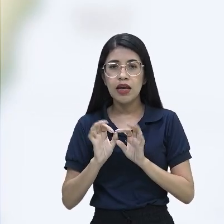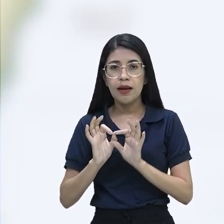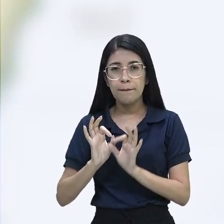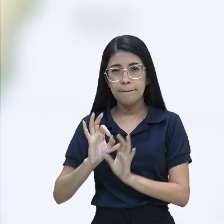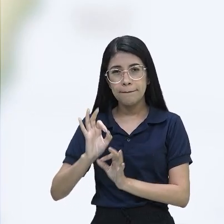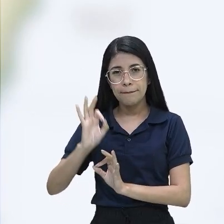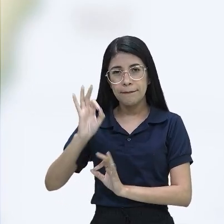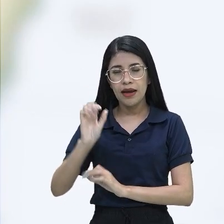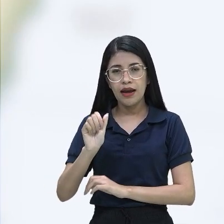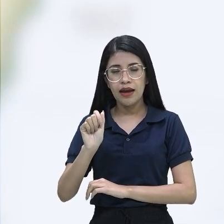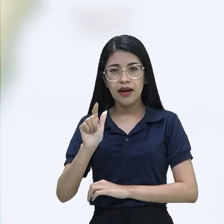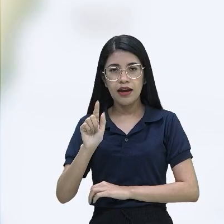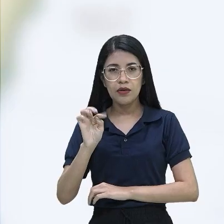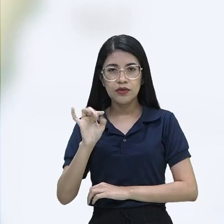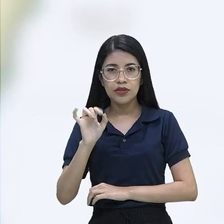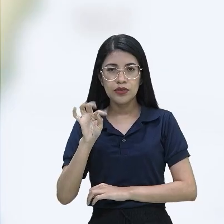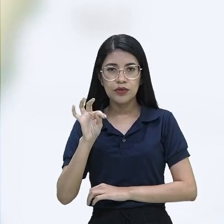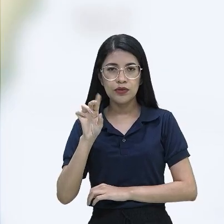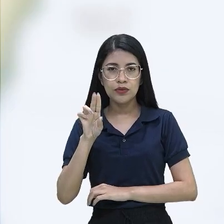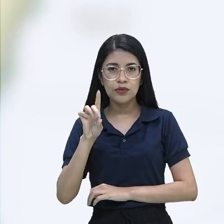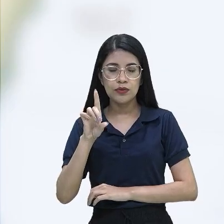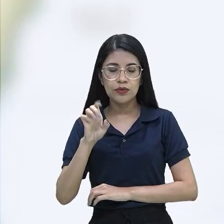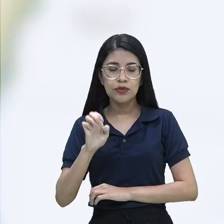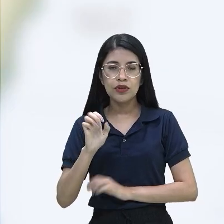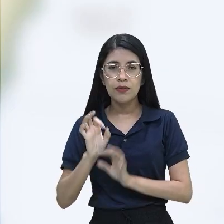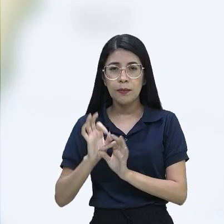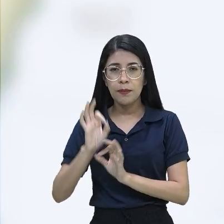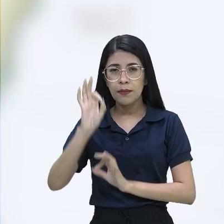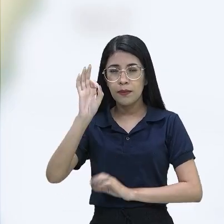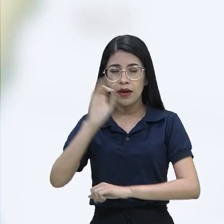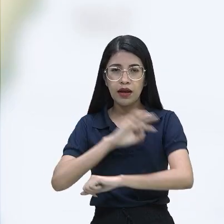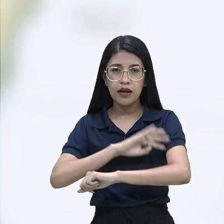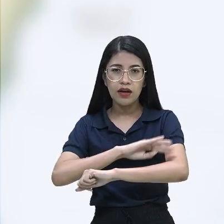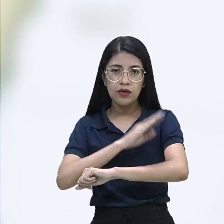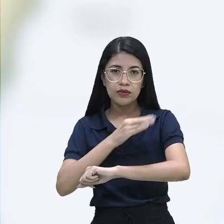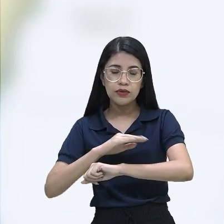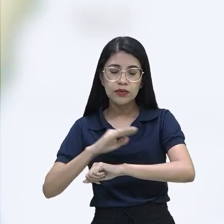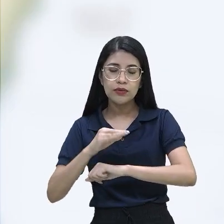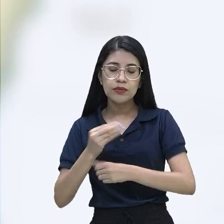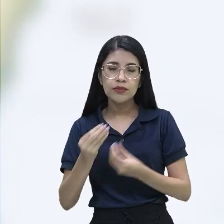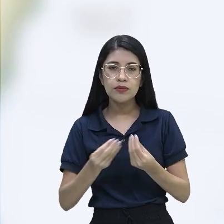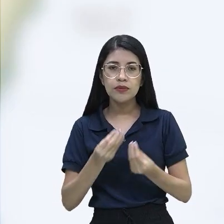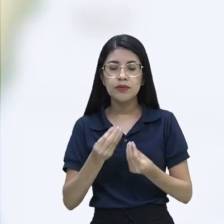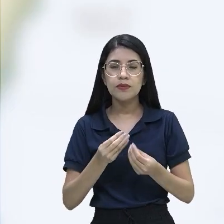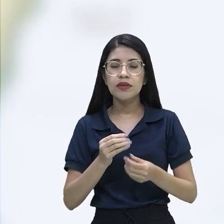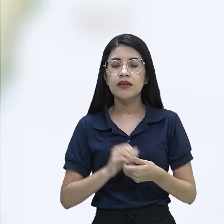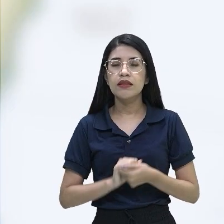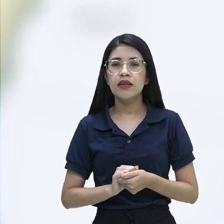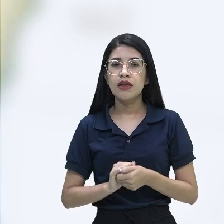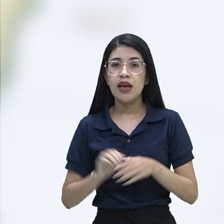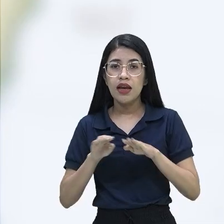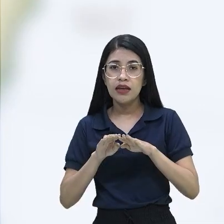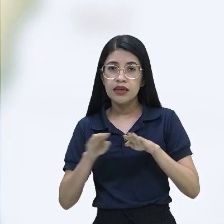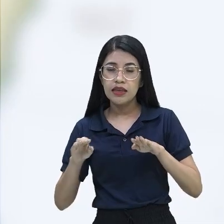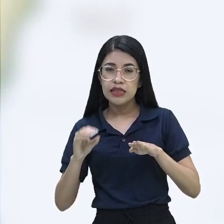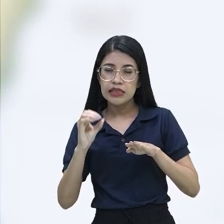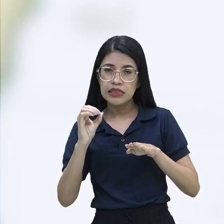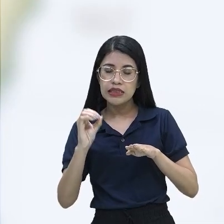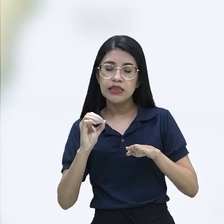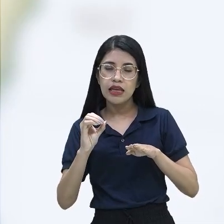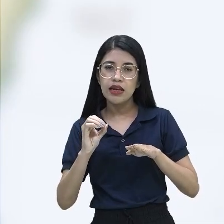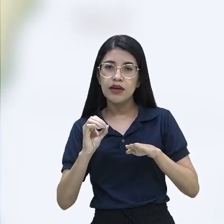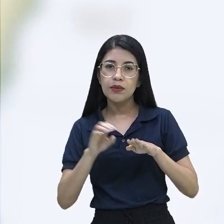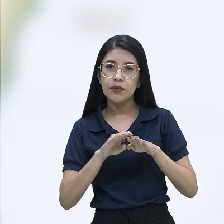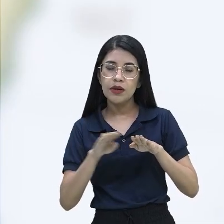né, que vai ser o tamanho ali desse relevo, chegando ali a 0, que pega tanto a parte do